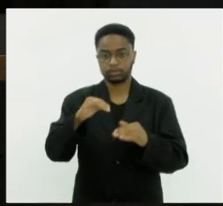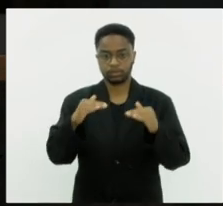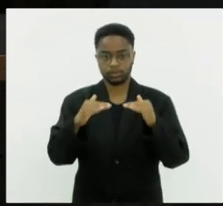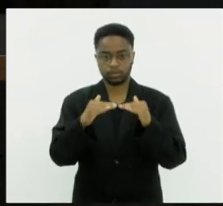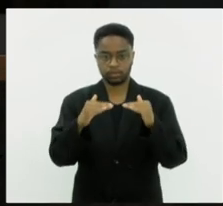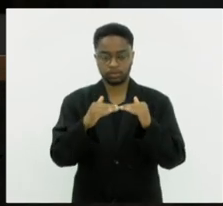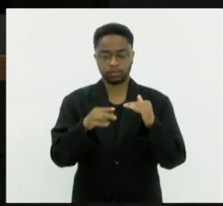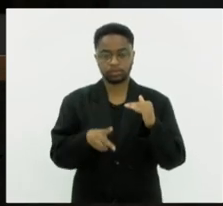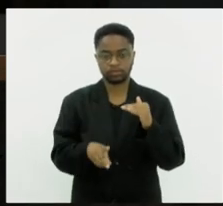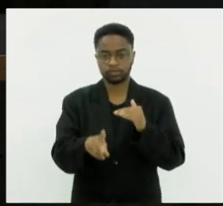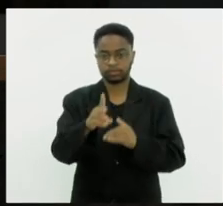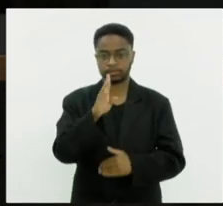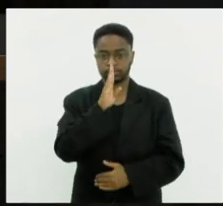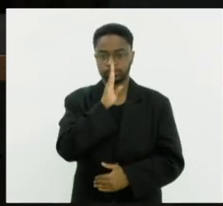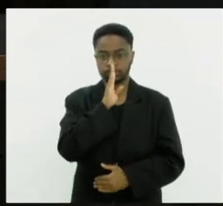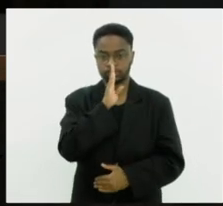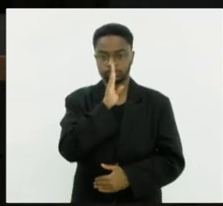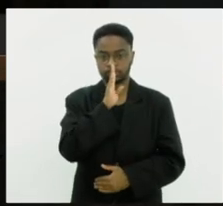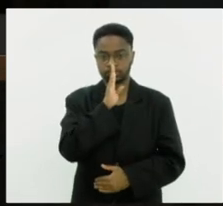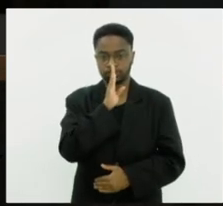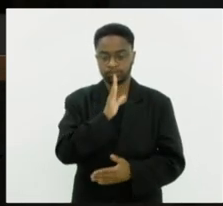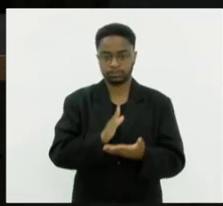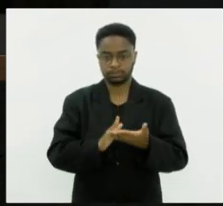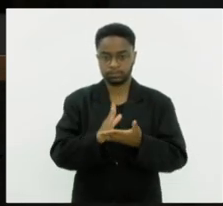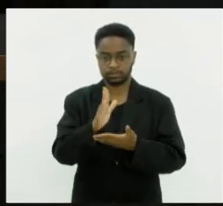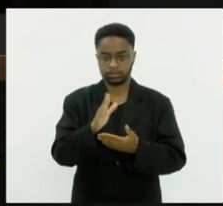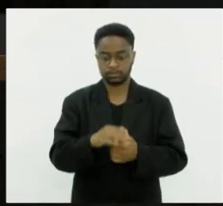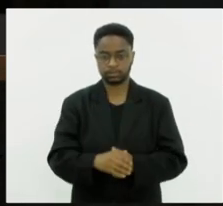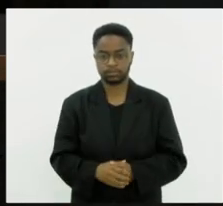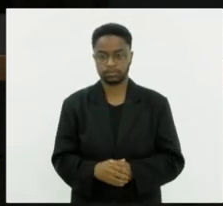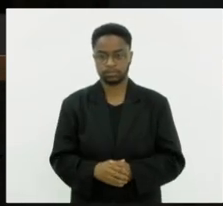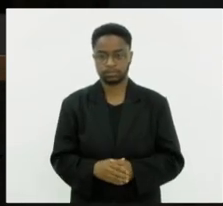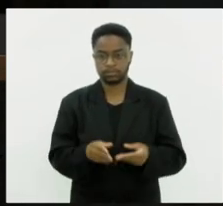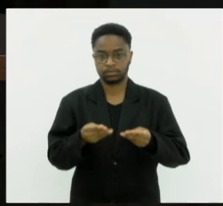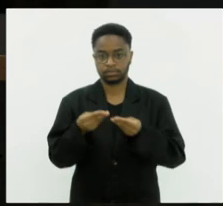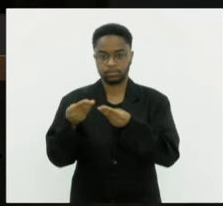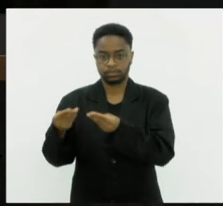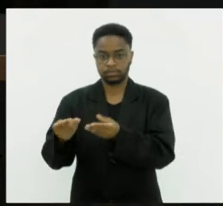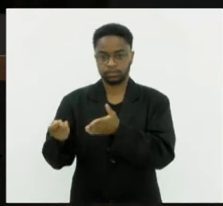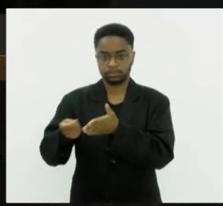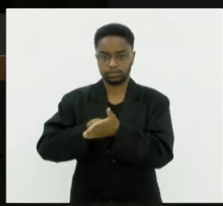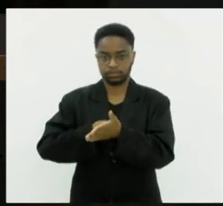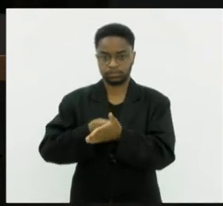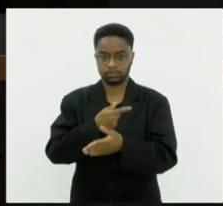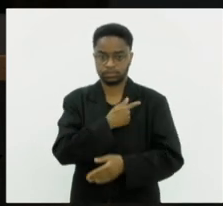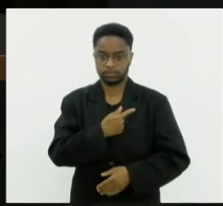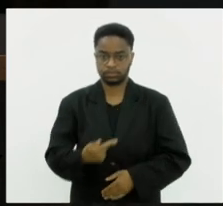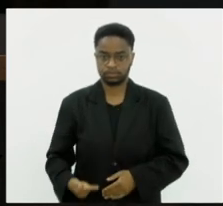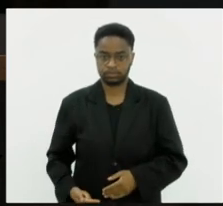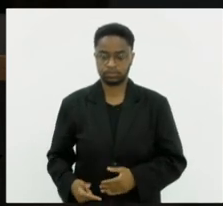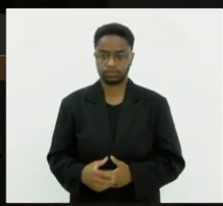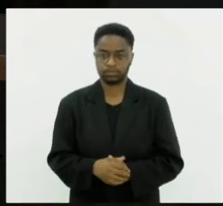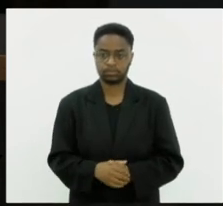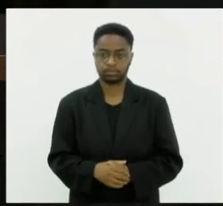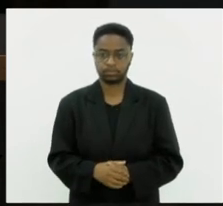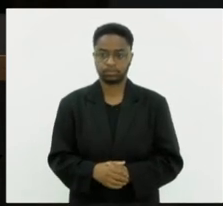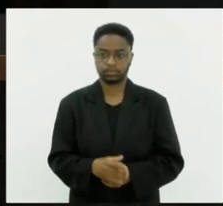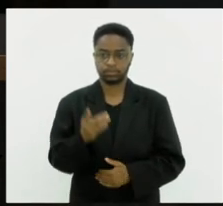que aprovam, permaneçam como estão. Aprovado e vai a autógrafo.